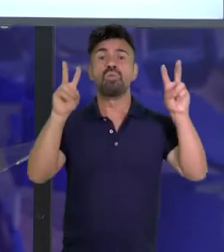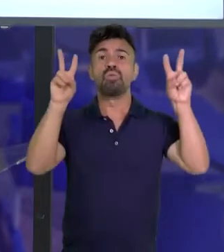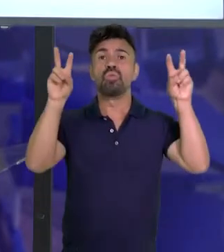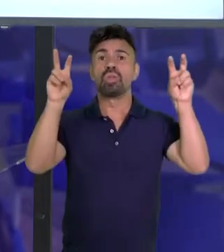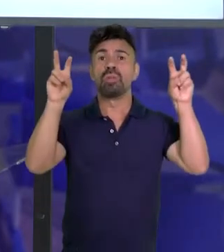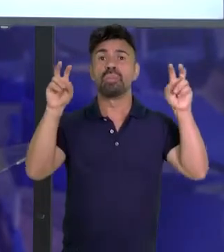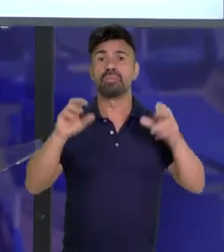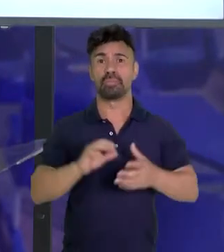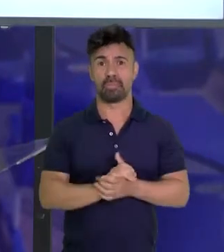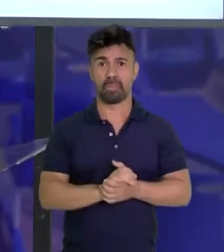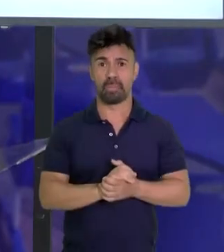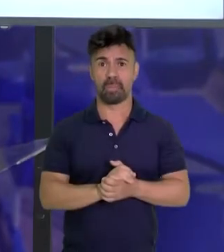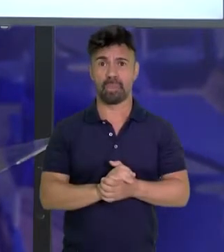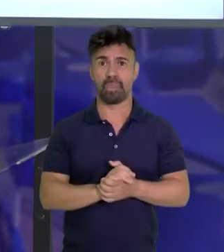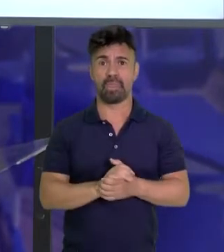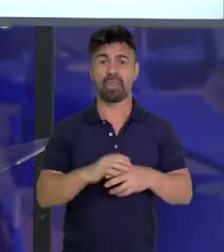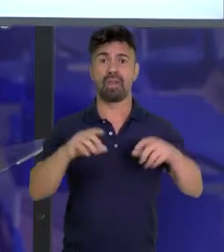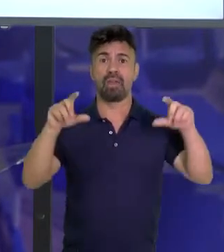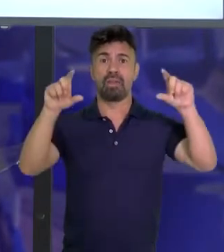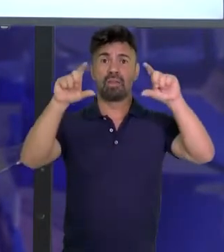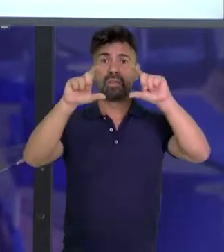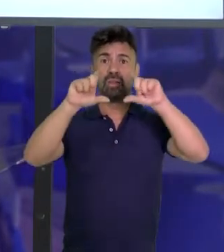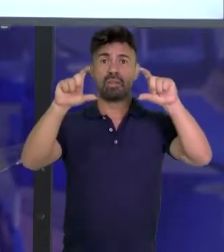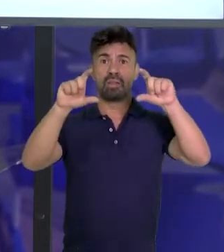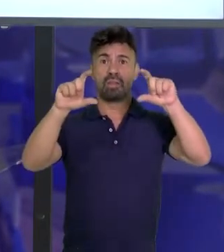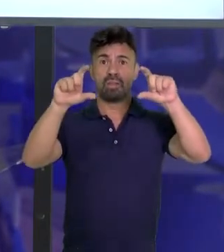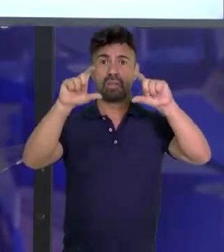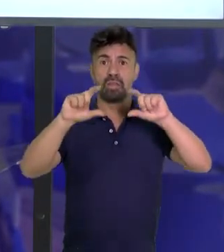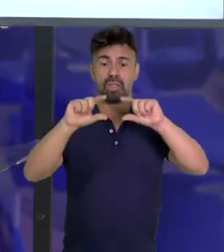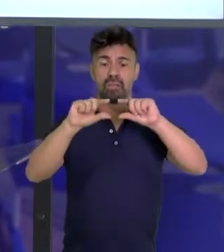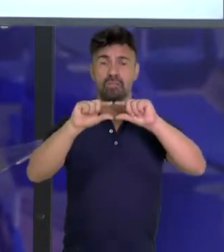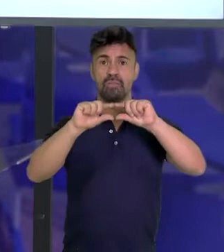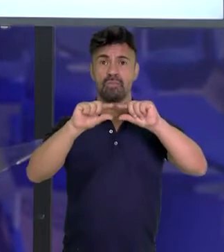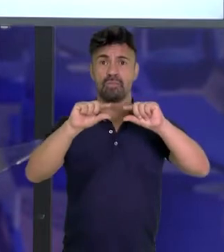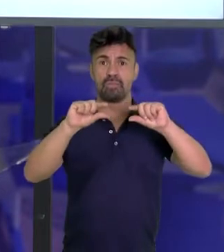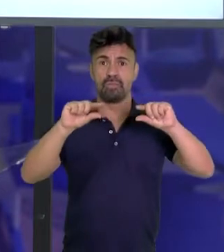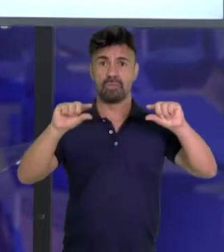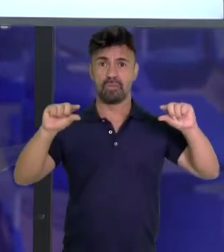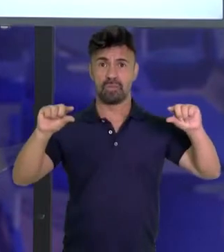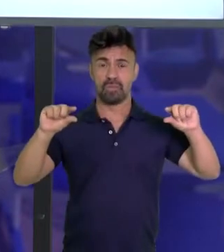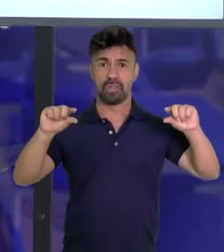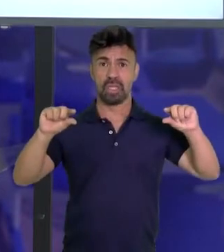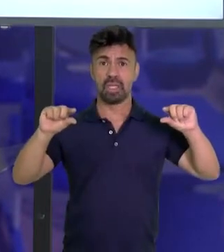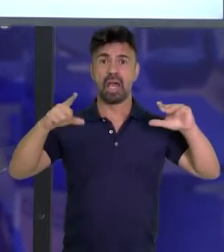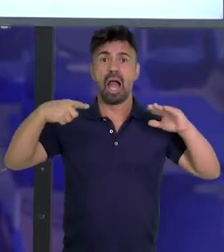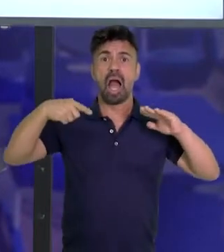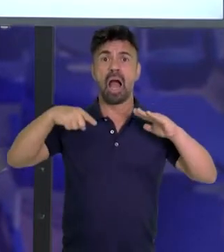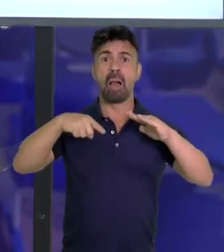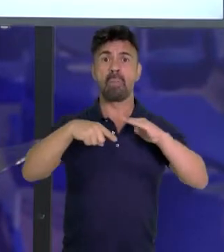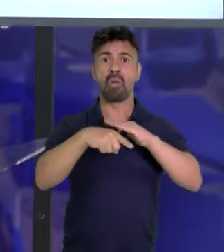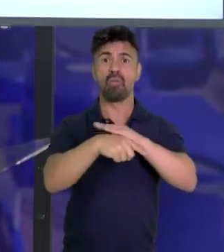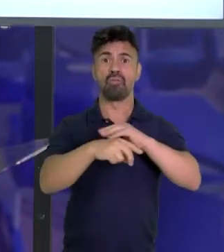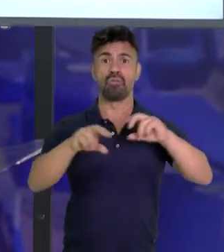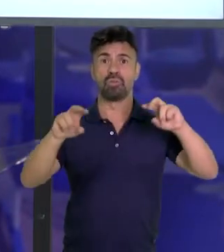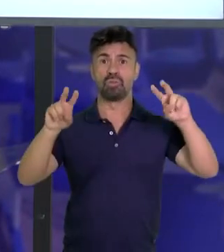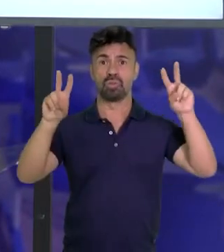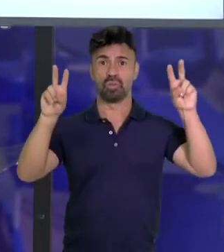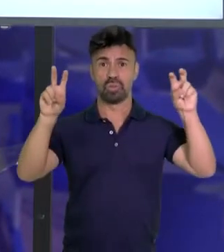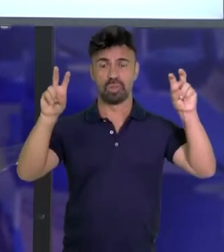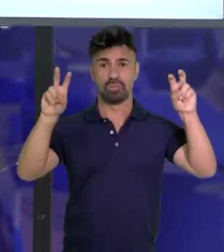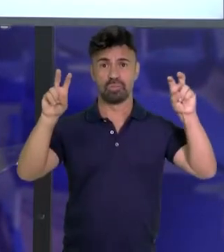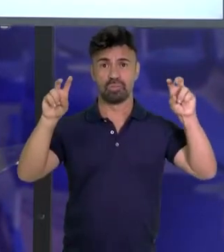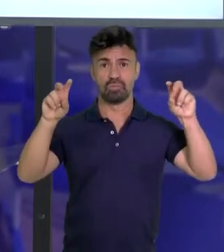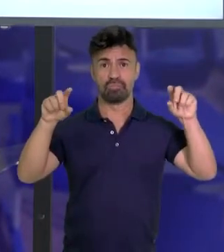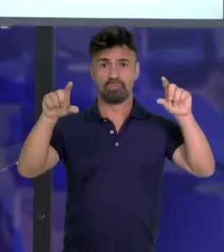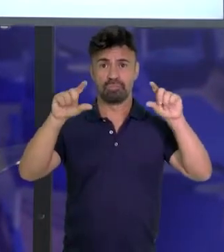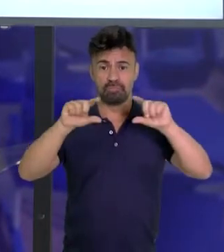no seu texto. Um subtítulo ou linha fina que aprofunda o título ou a manchete